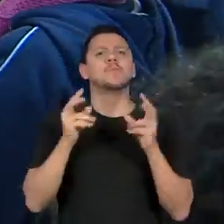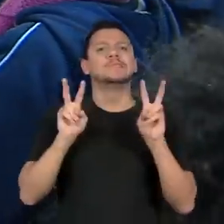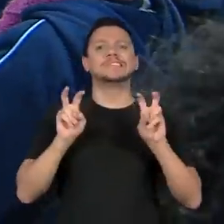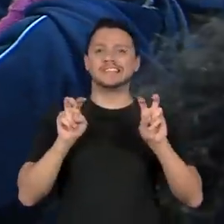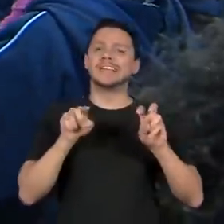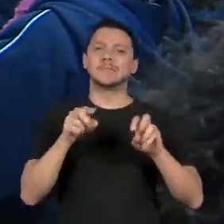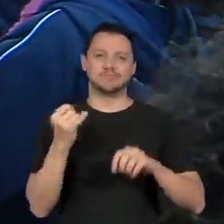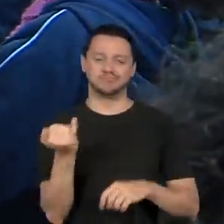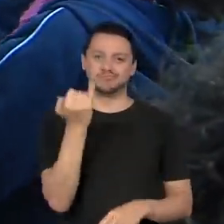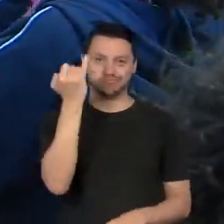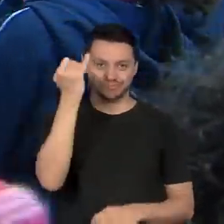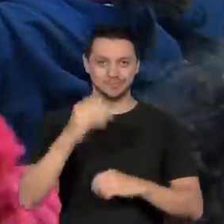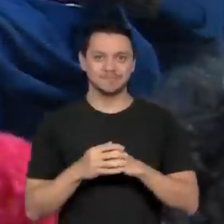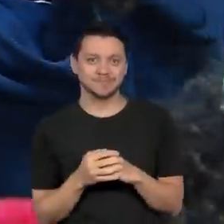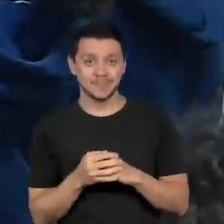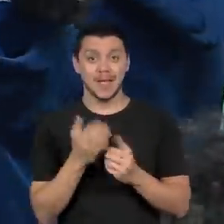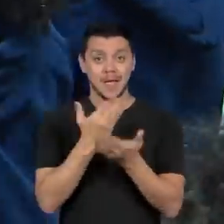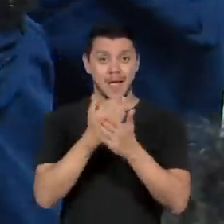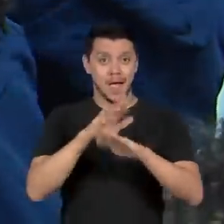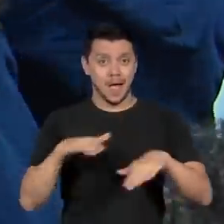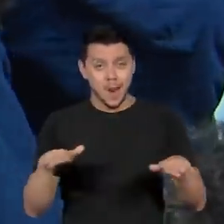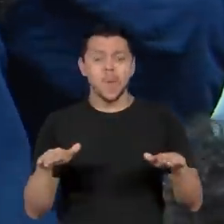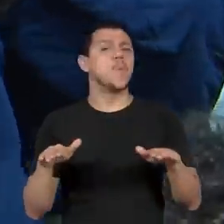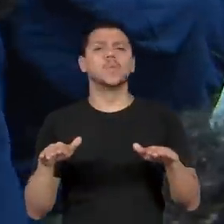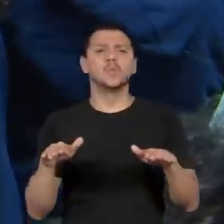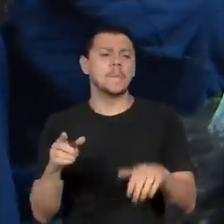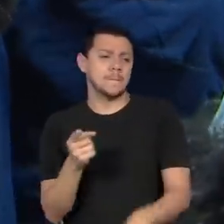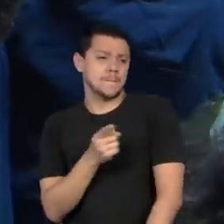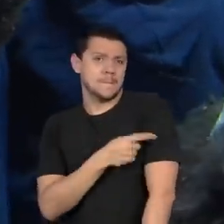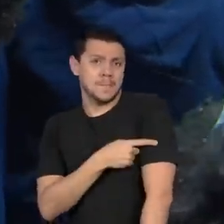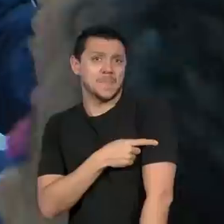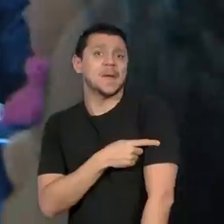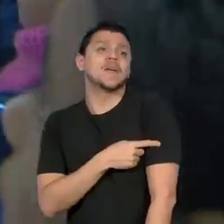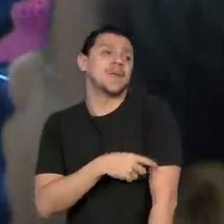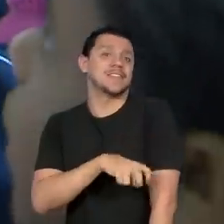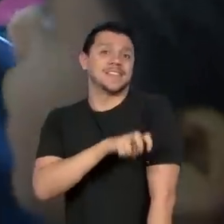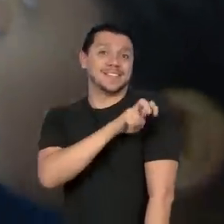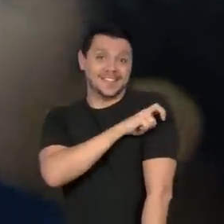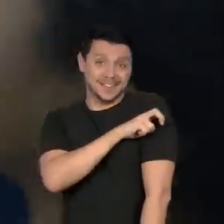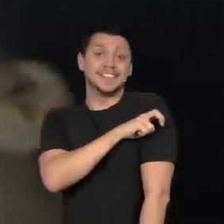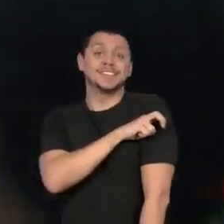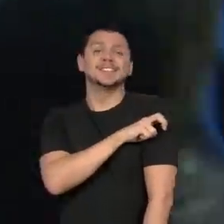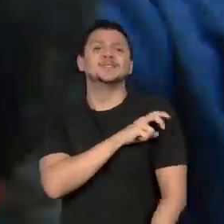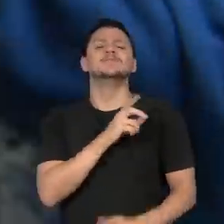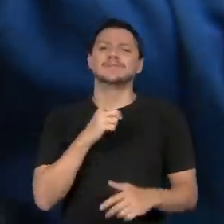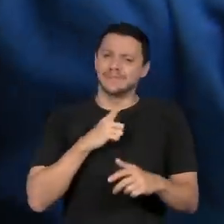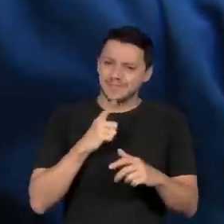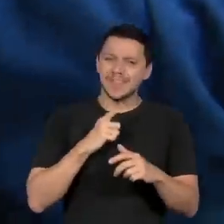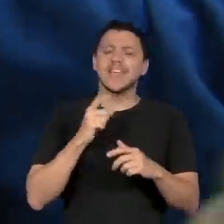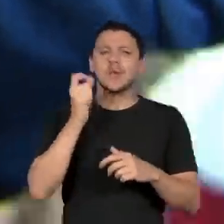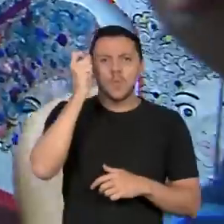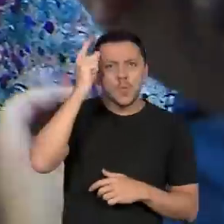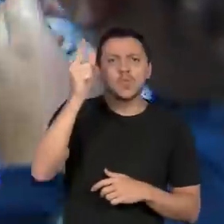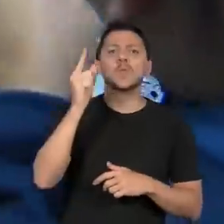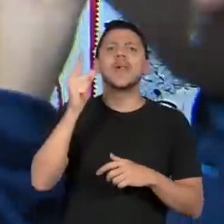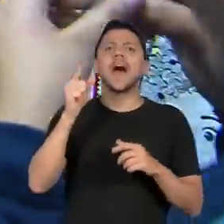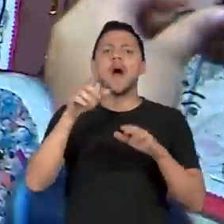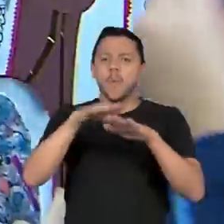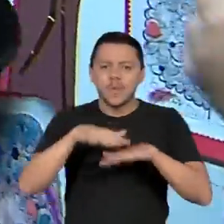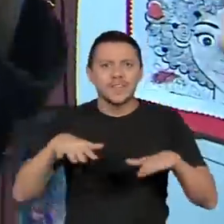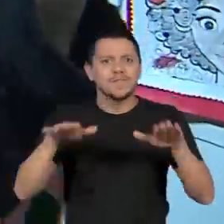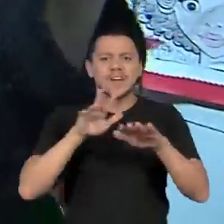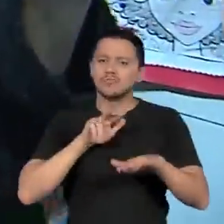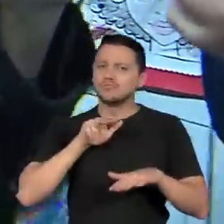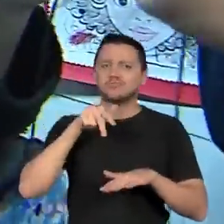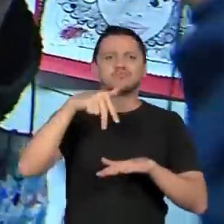Os alunos do primeiro ao quinto ano do ensino fundamental são inseridos no universo cultural e histórico da população